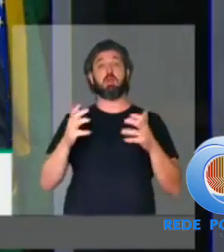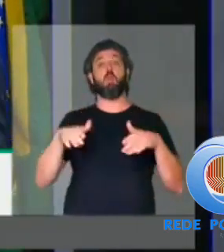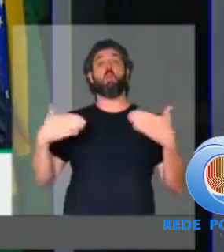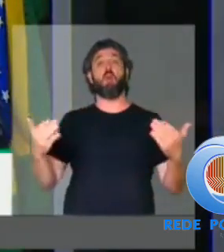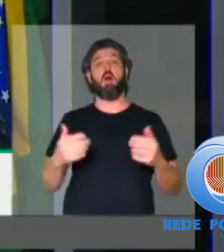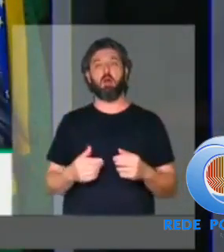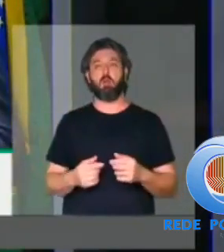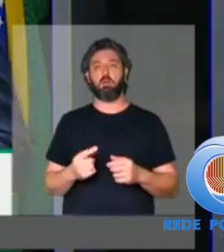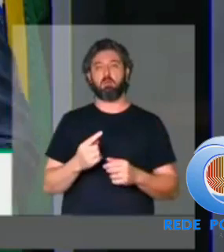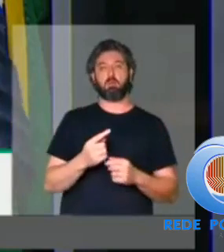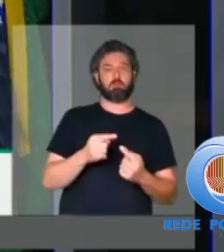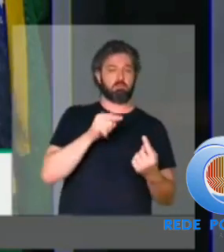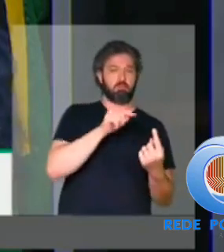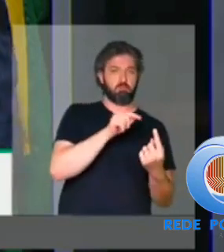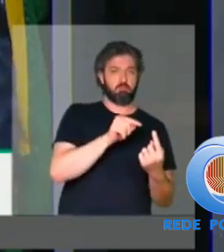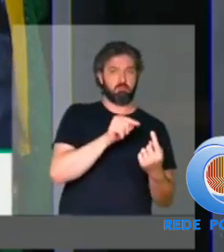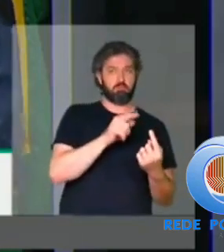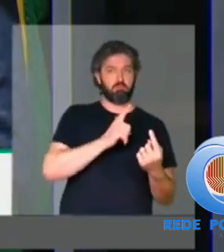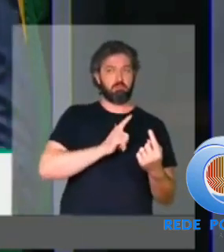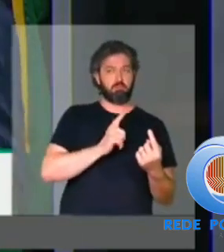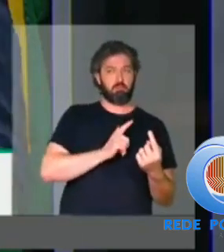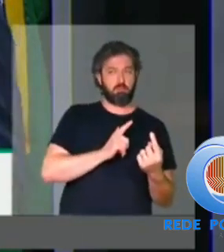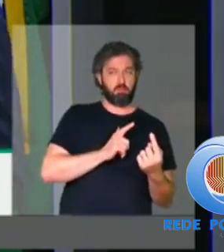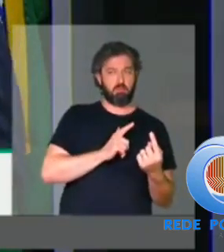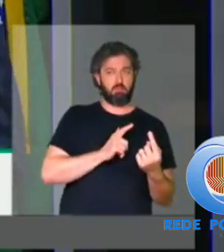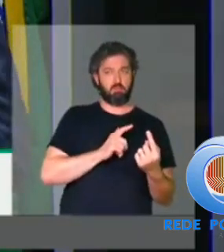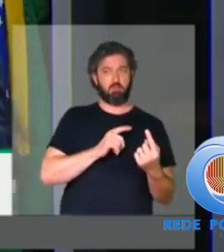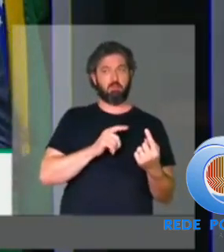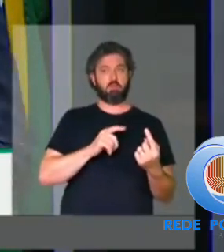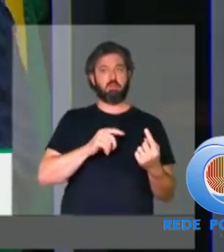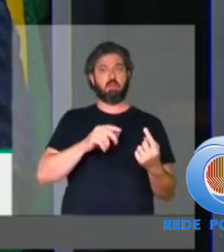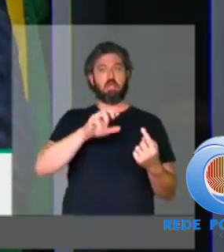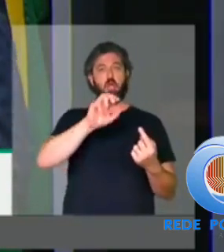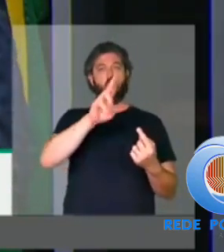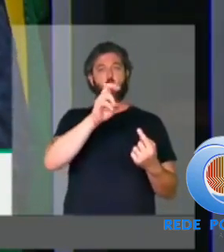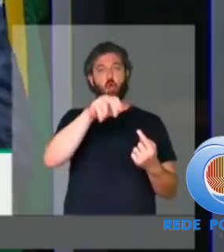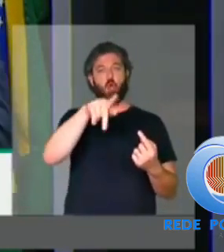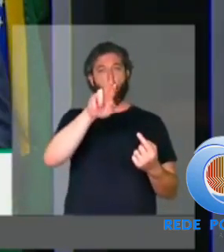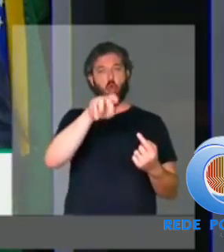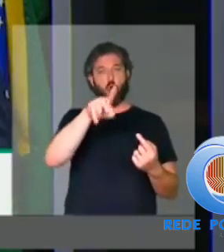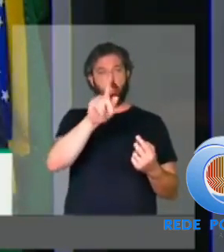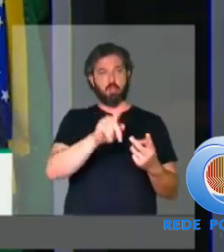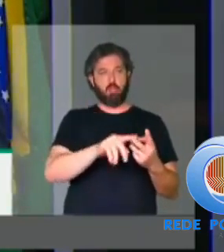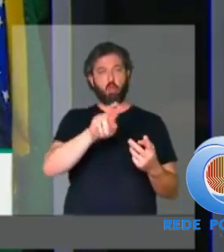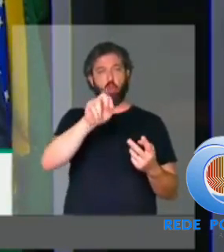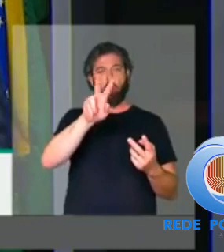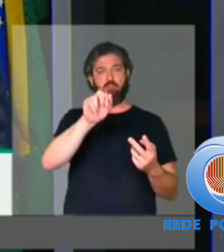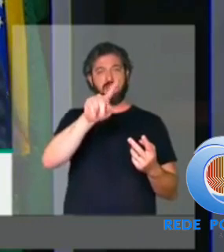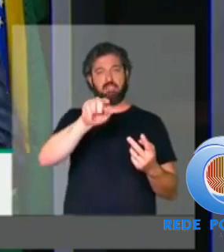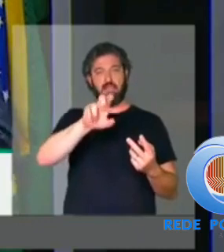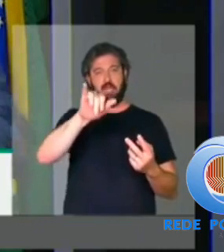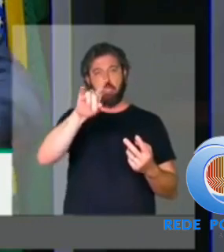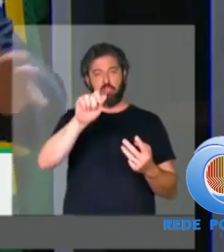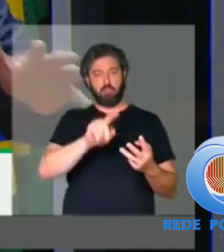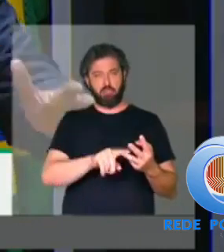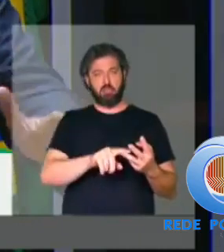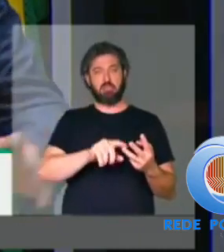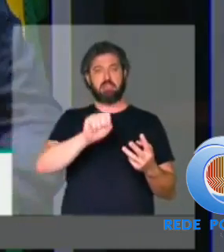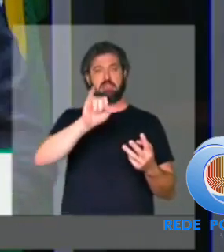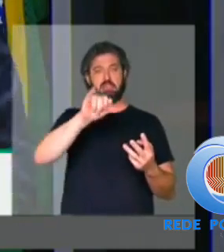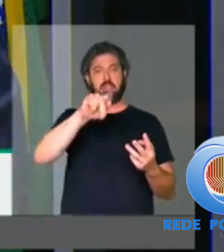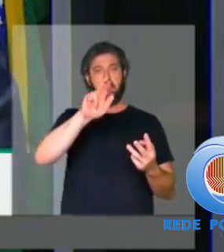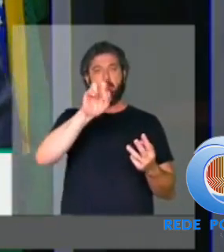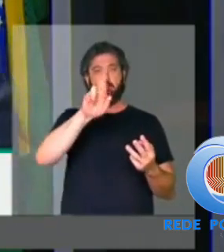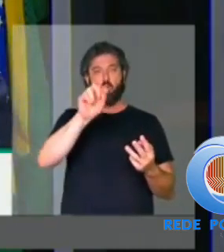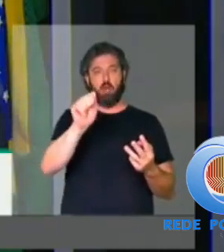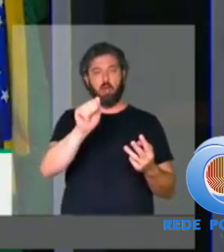estar? De um lado, nós temos Hong Kong, Singapura, Nova Zelândia. Do outro